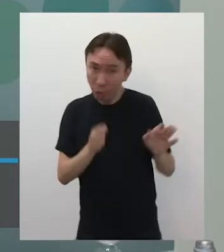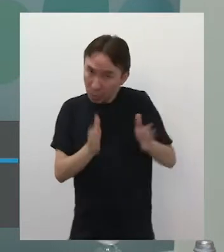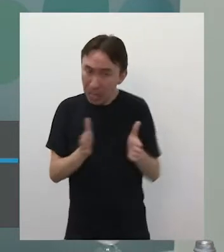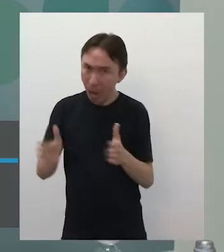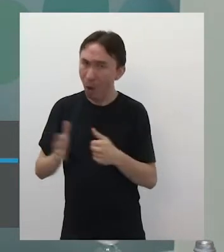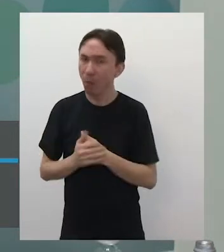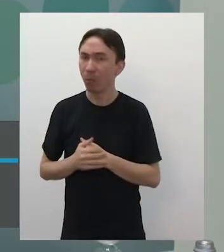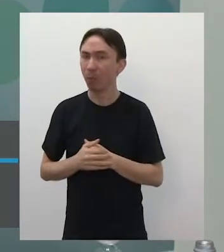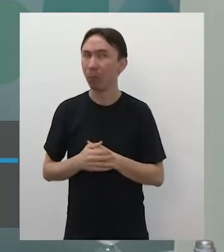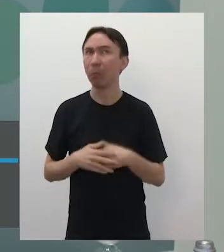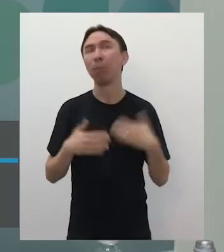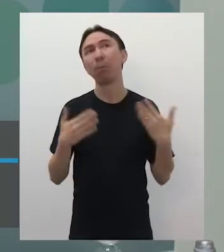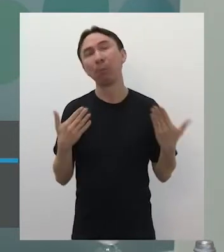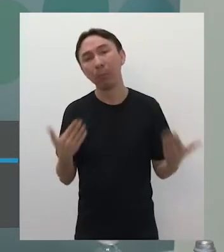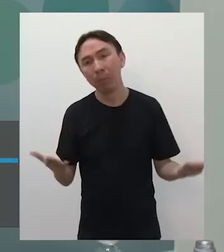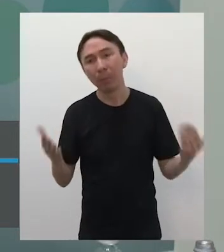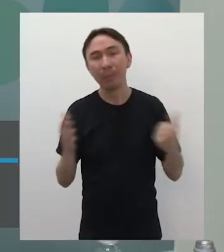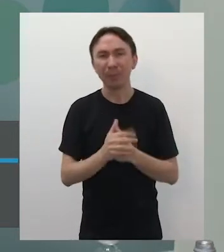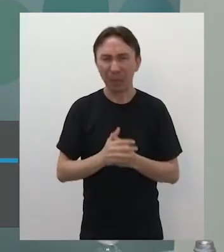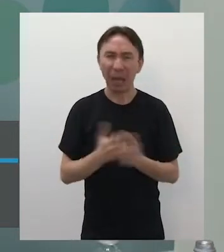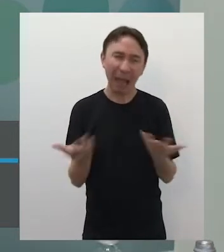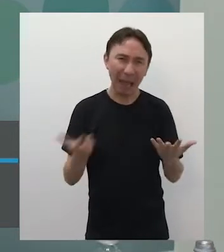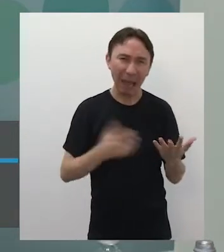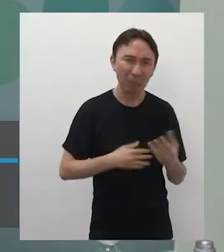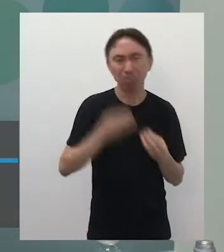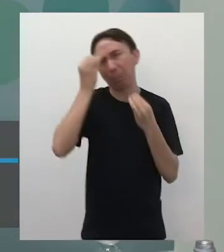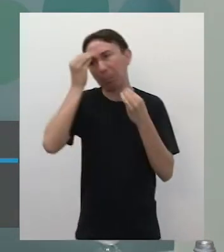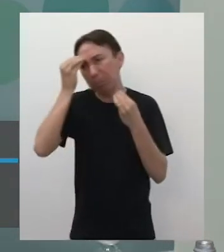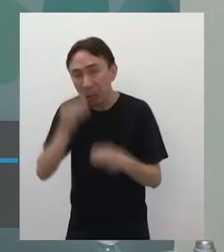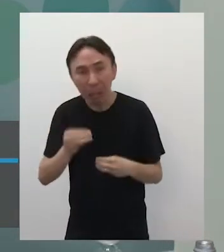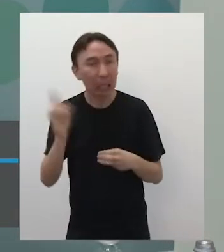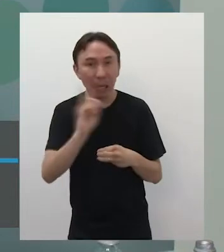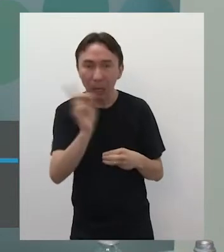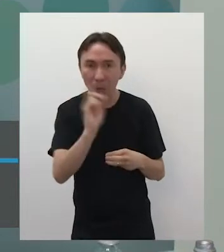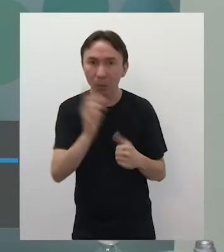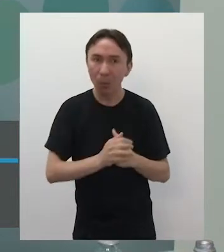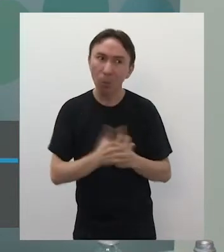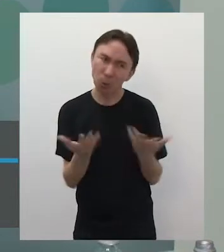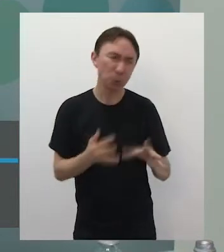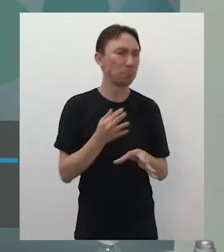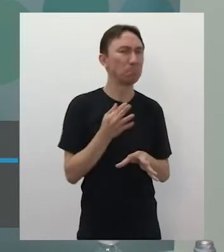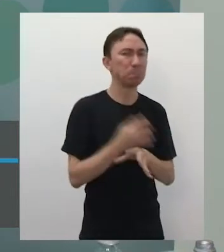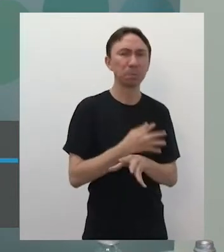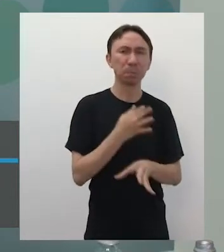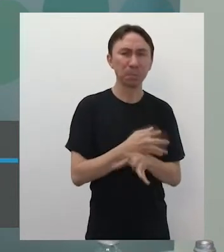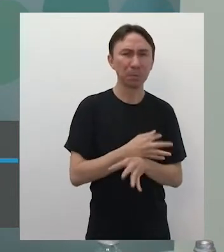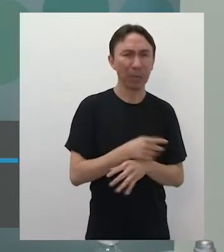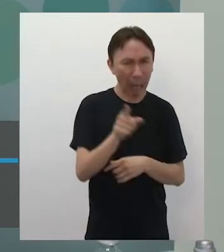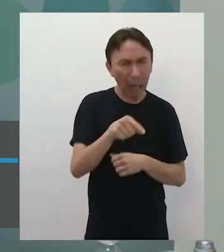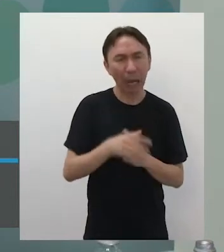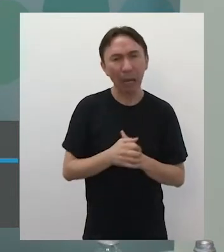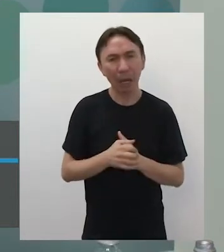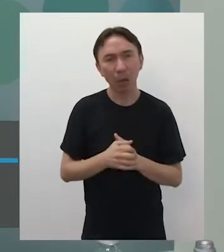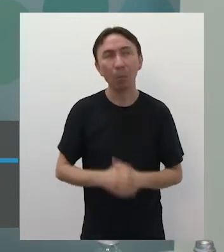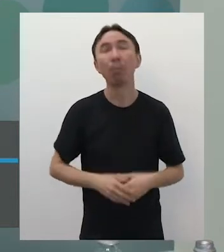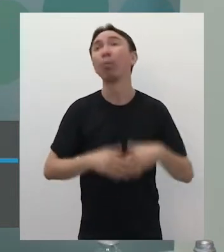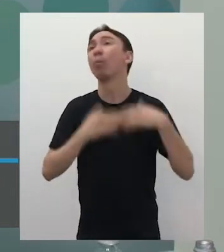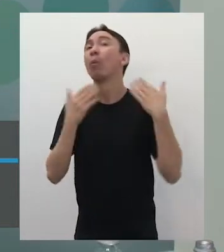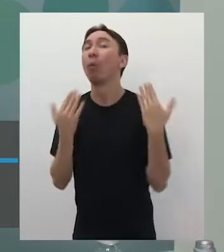ouve, aí, quem nos assiste aqui pela transmissão aqui via Centro de Mídias. Escreva aí, conte pra